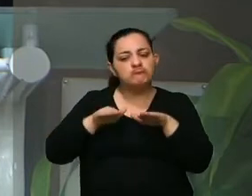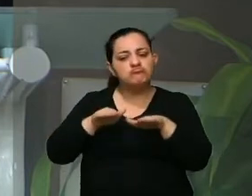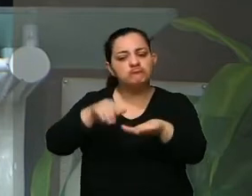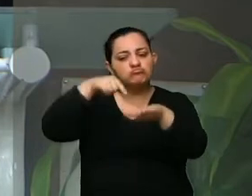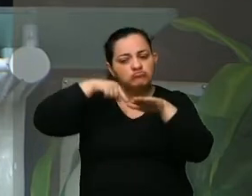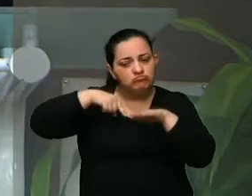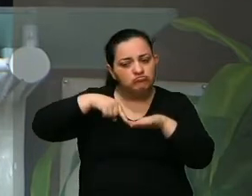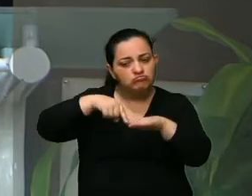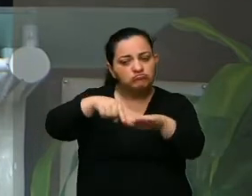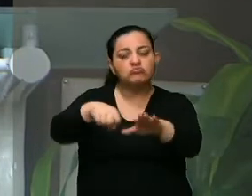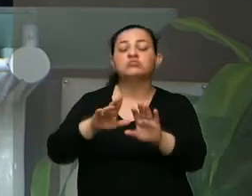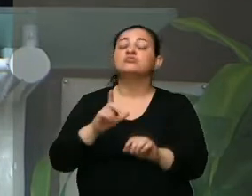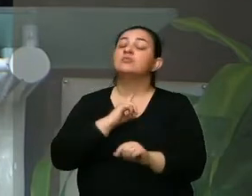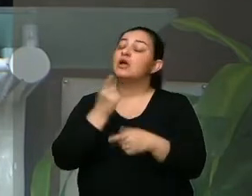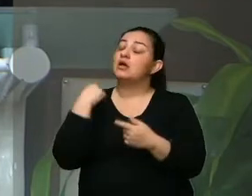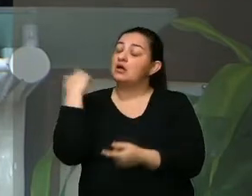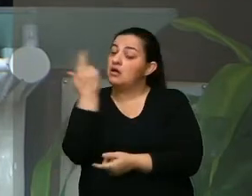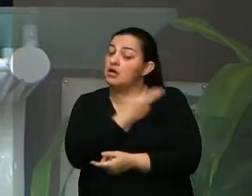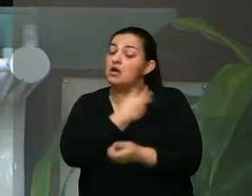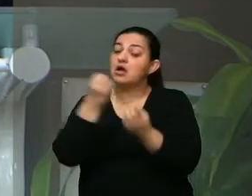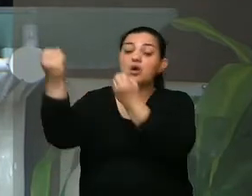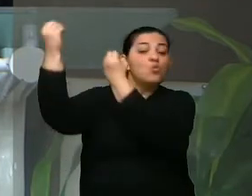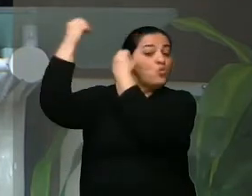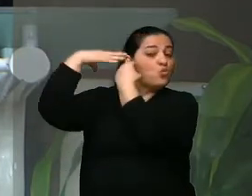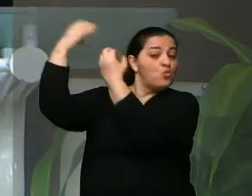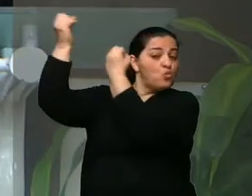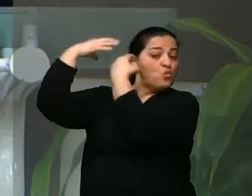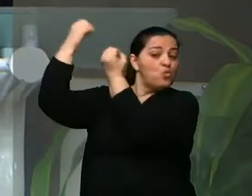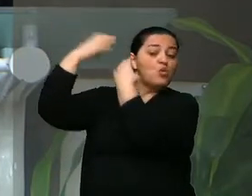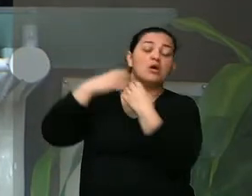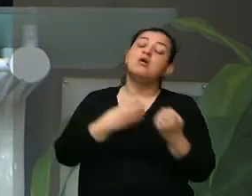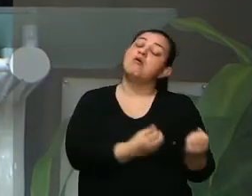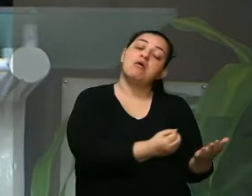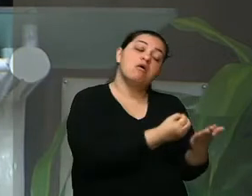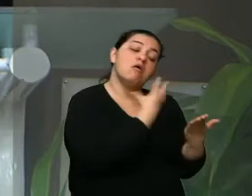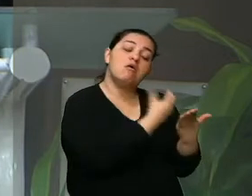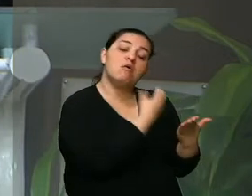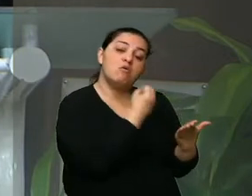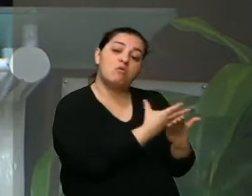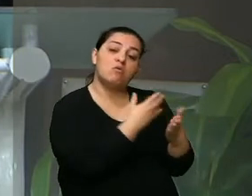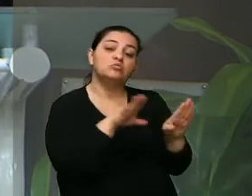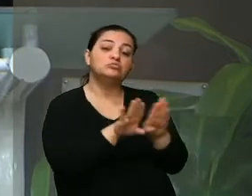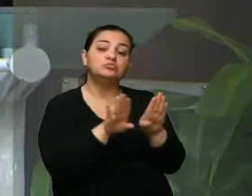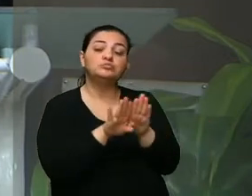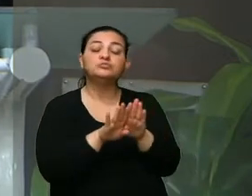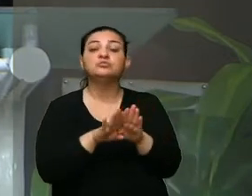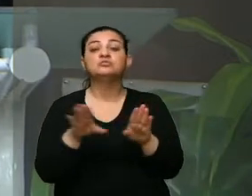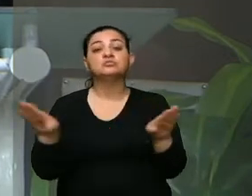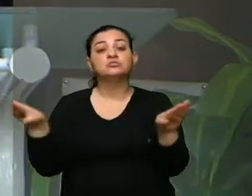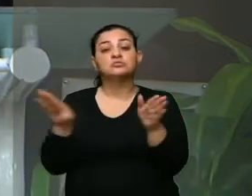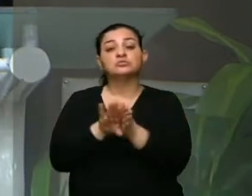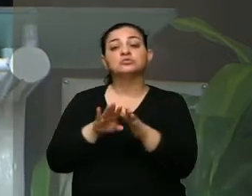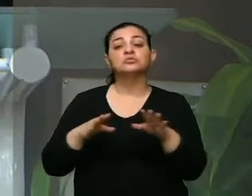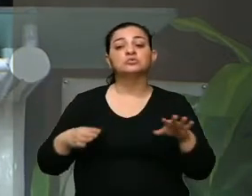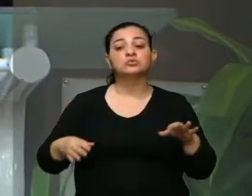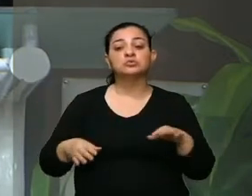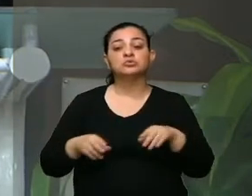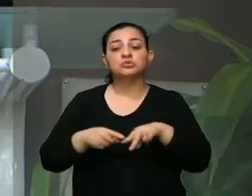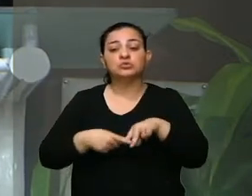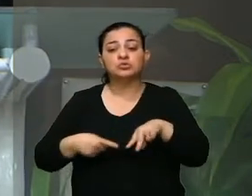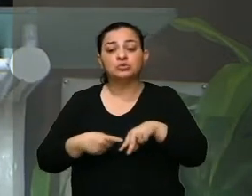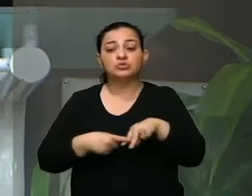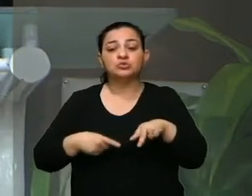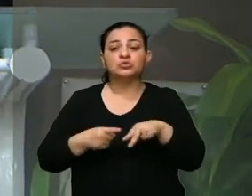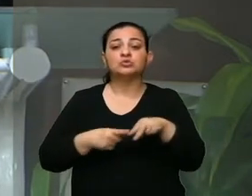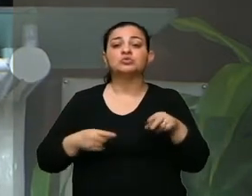mas vamos ficar com os ensinamentos da bíblia até calça social hoje já tá